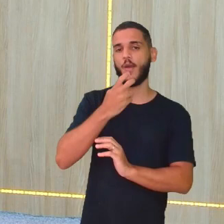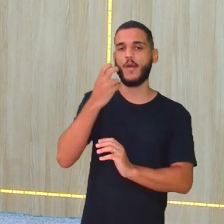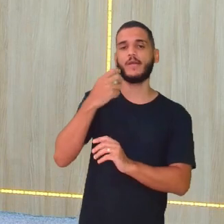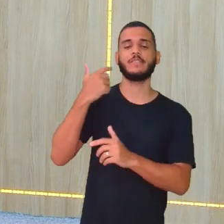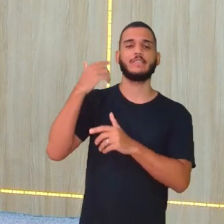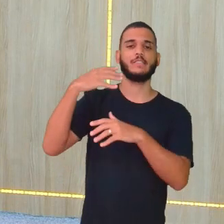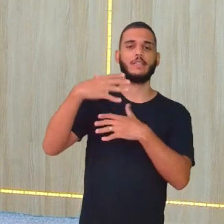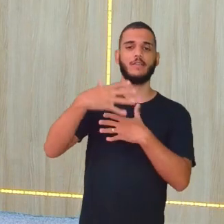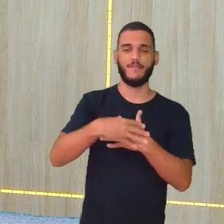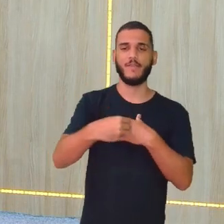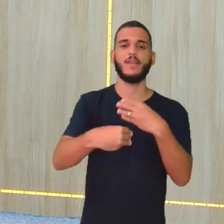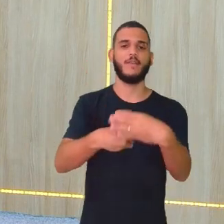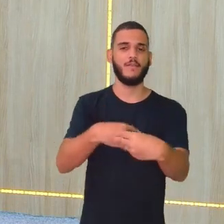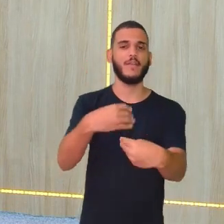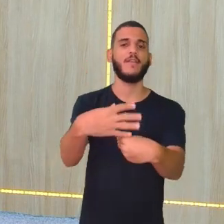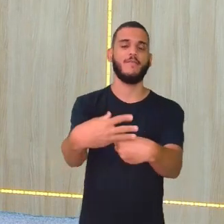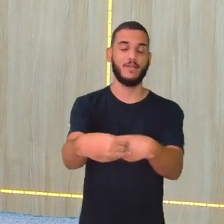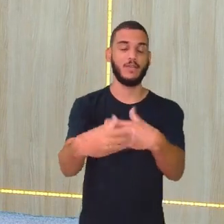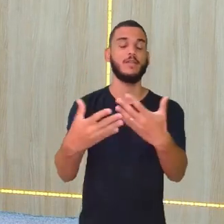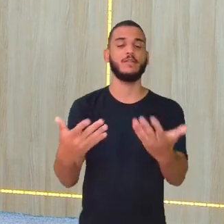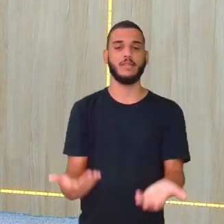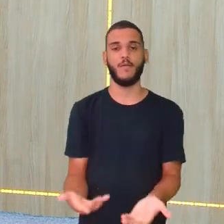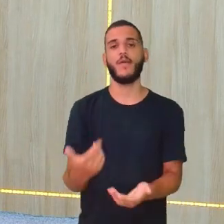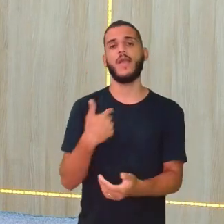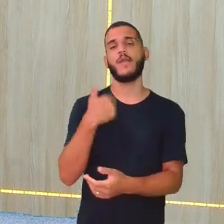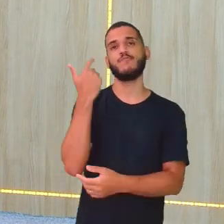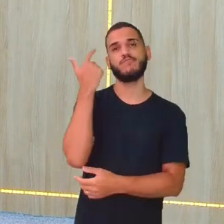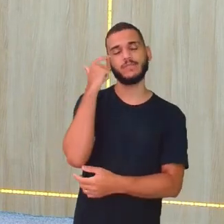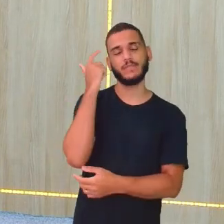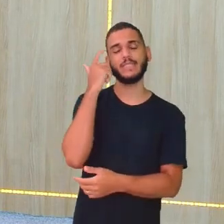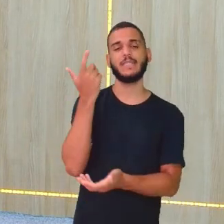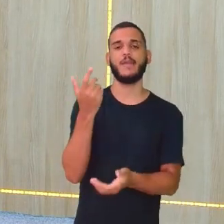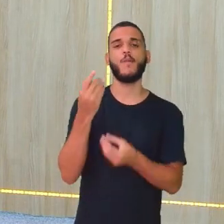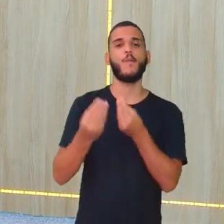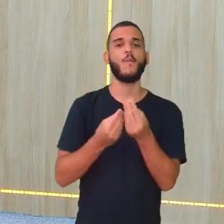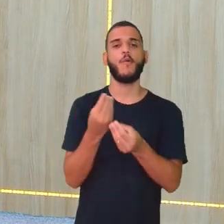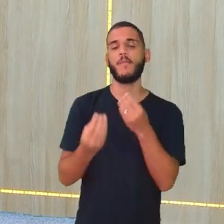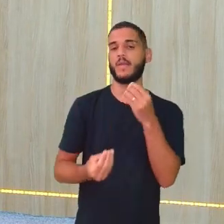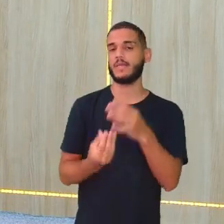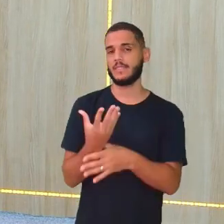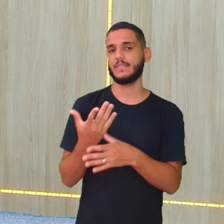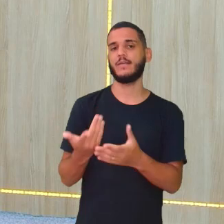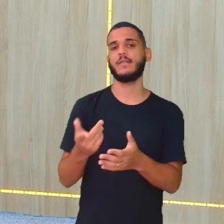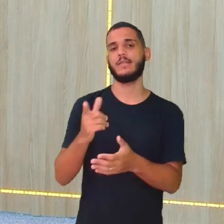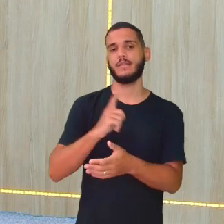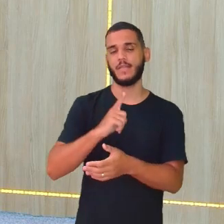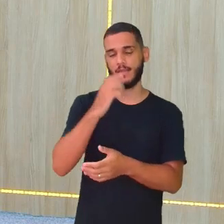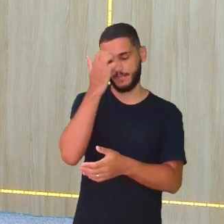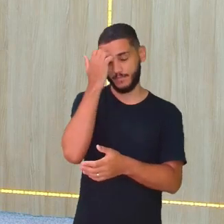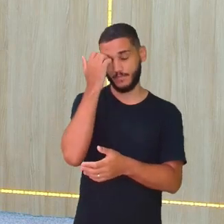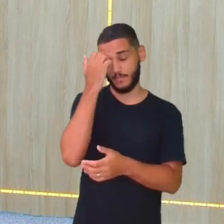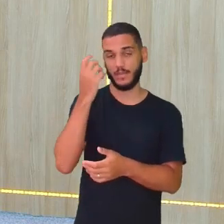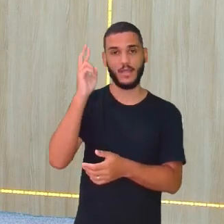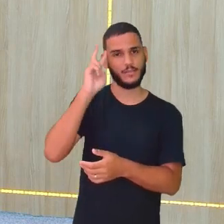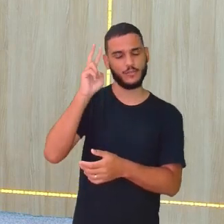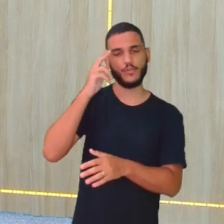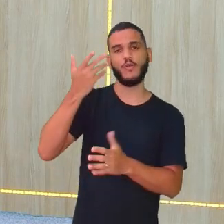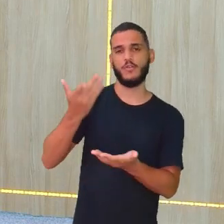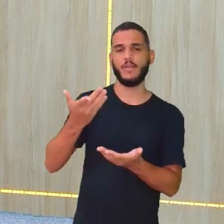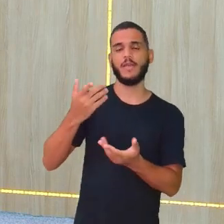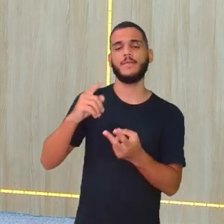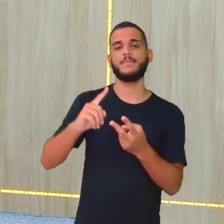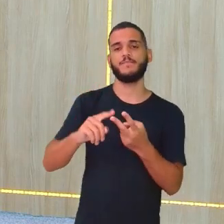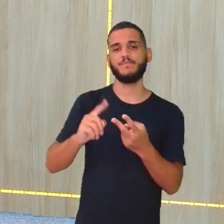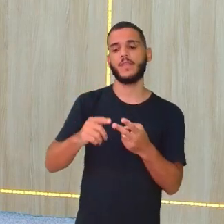pouquinho, mas aí o que eu queria saber, se eu compreendi, né, direito, como é que faz a construção. Tu recebe a história, aí depois